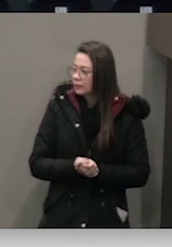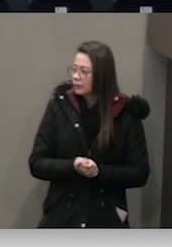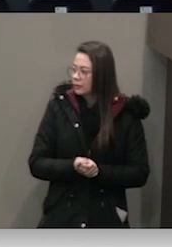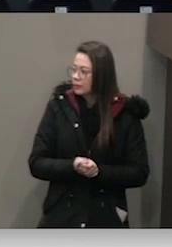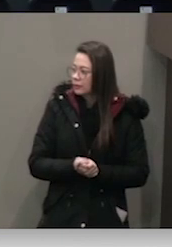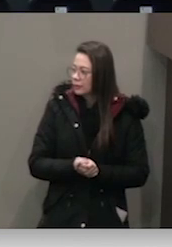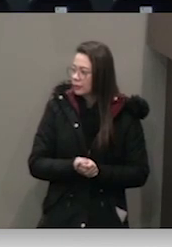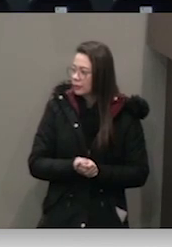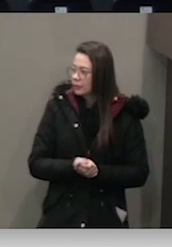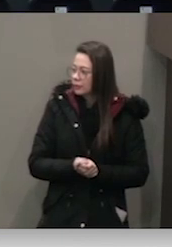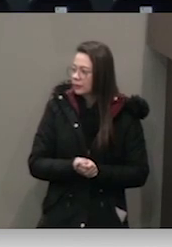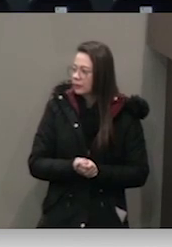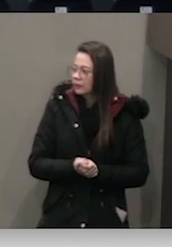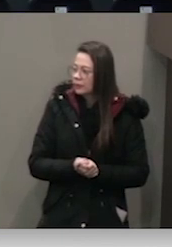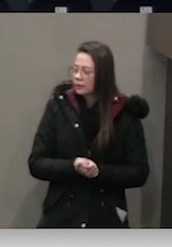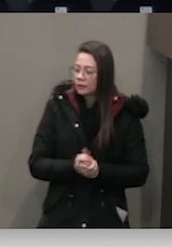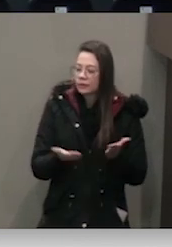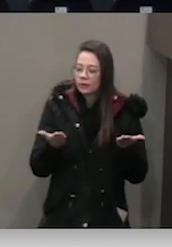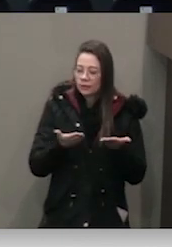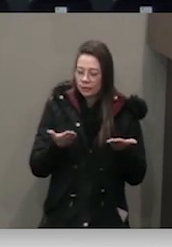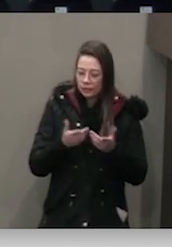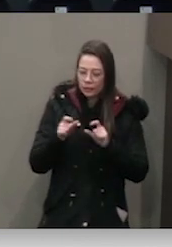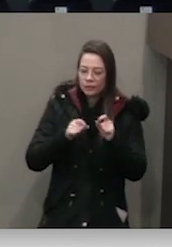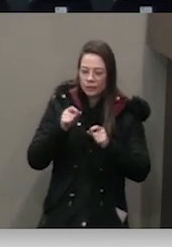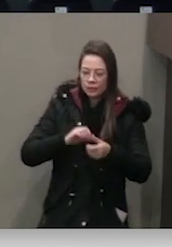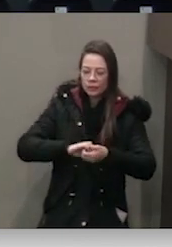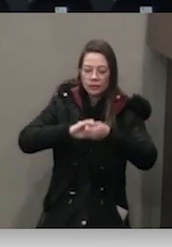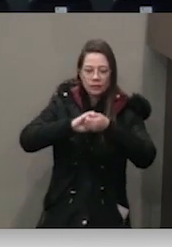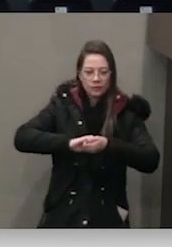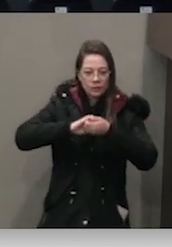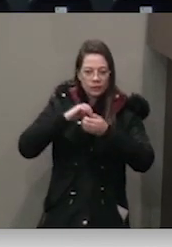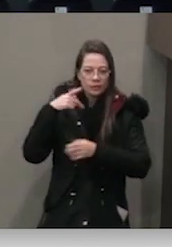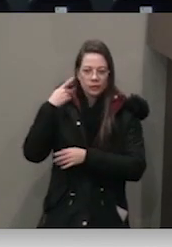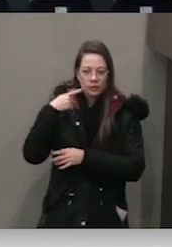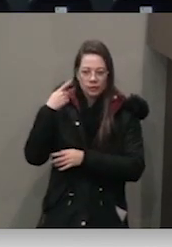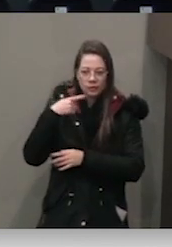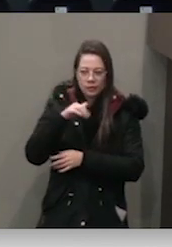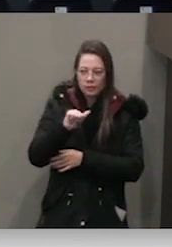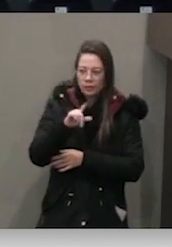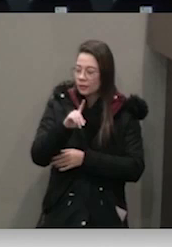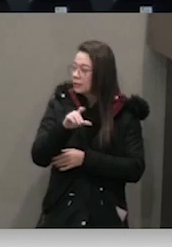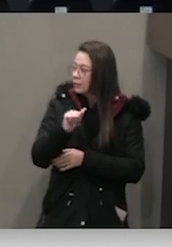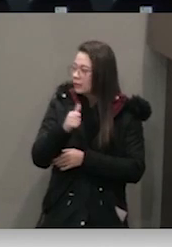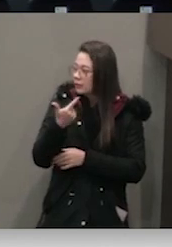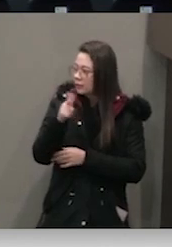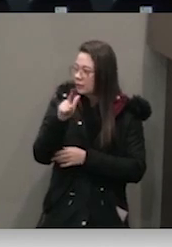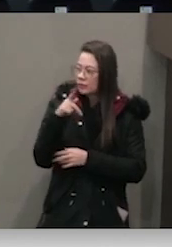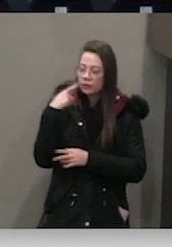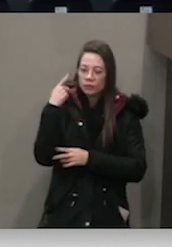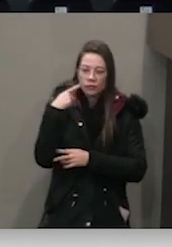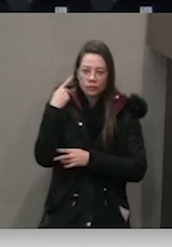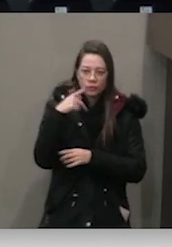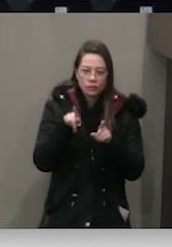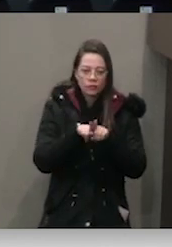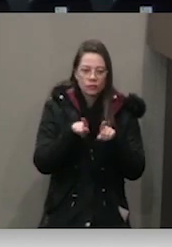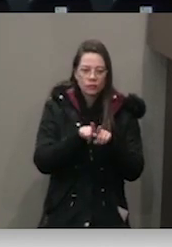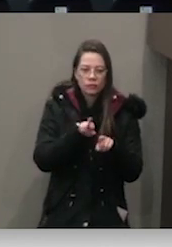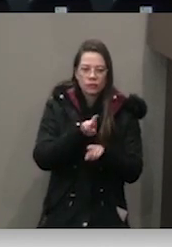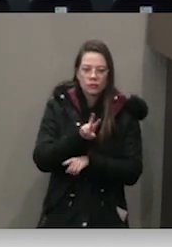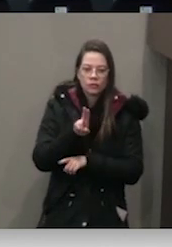Primeiro eu derrubei o café e agora vou fazer uma saudação à vereadora Ada e os demais vereadores, o vereador Rufa, a